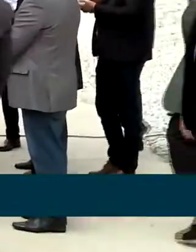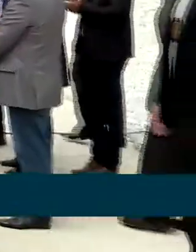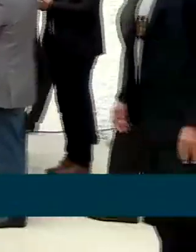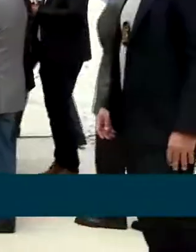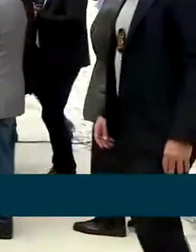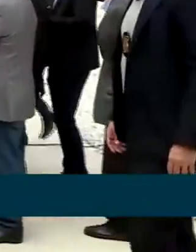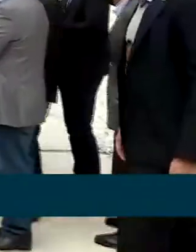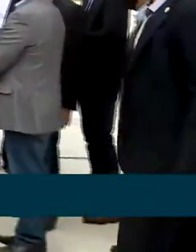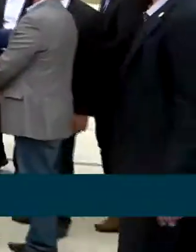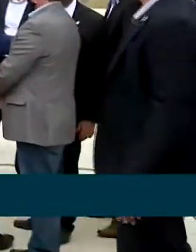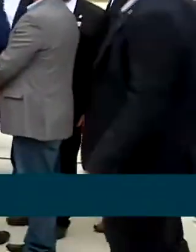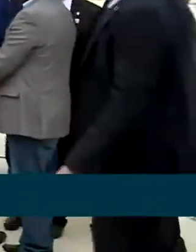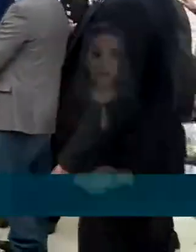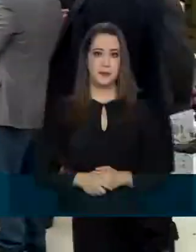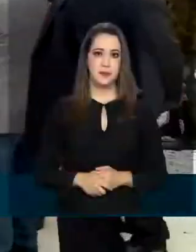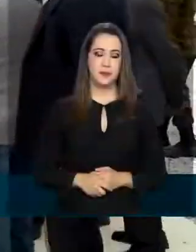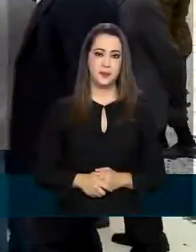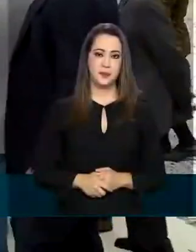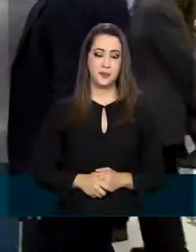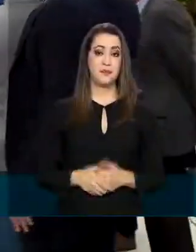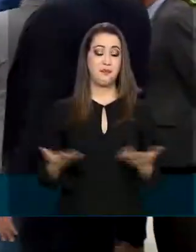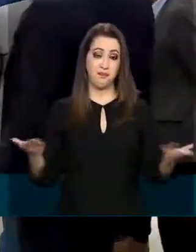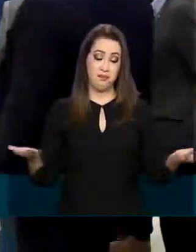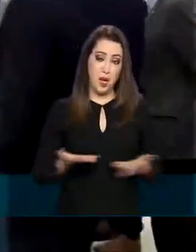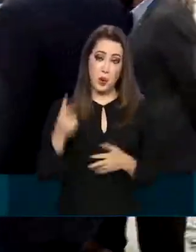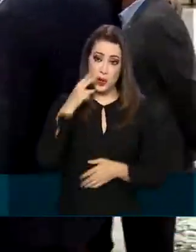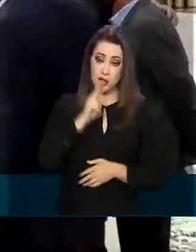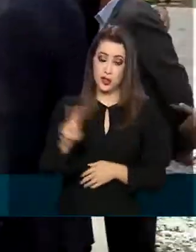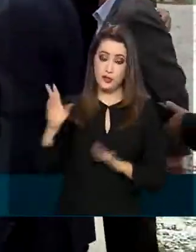A gente segue acompanhando, então, as felicitações